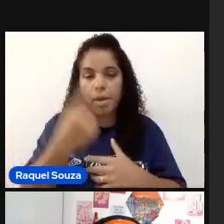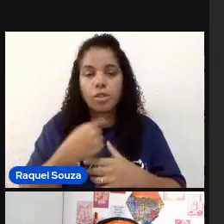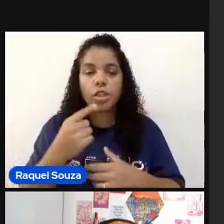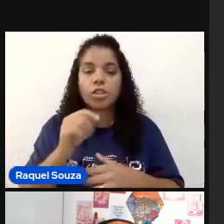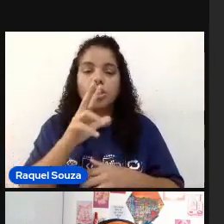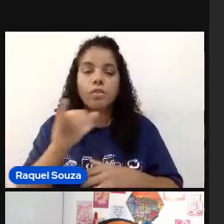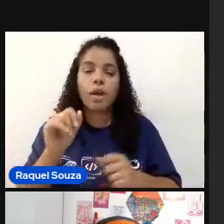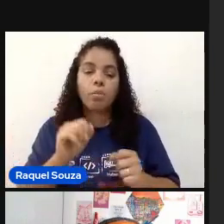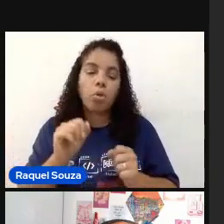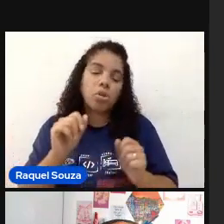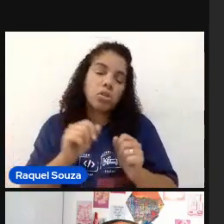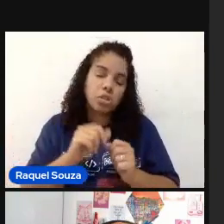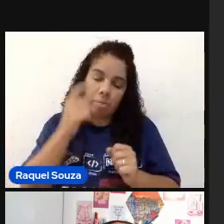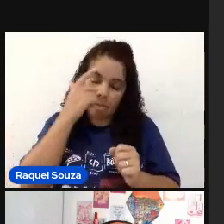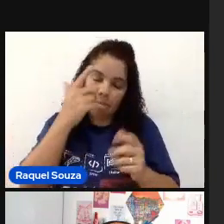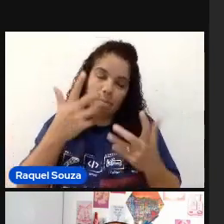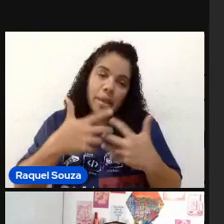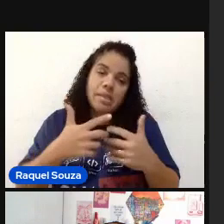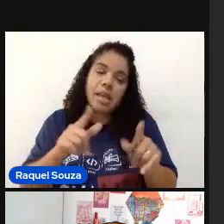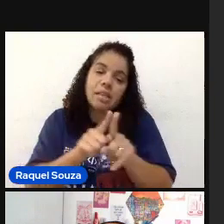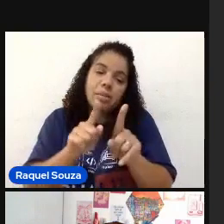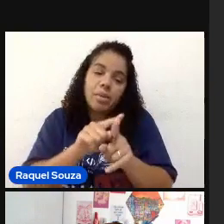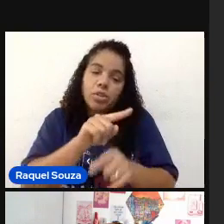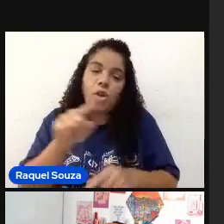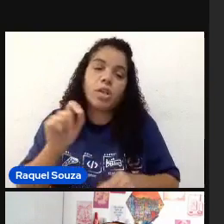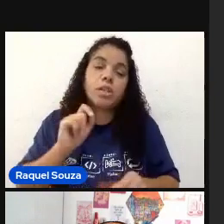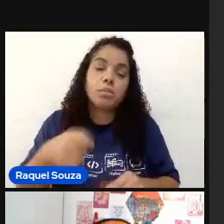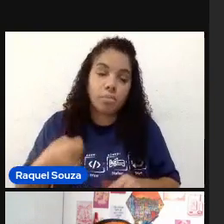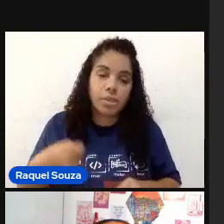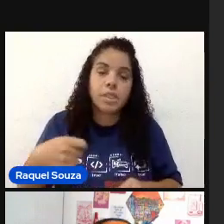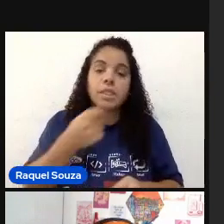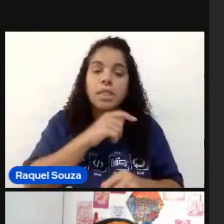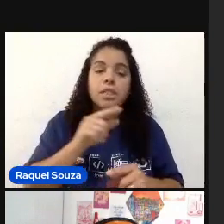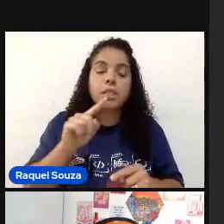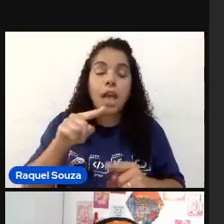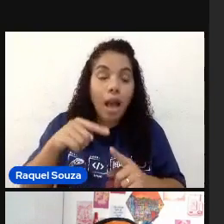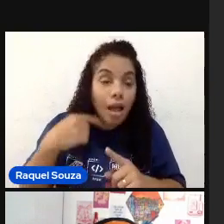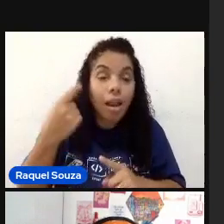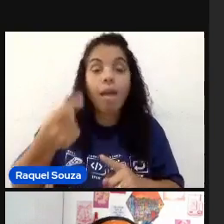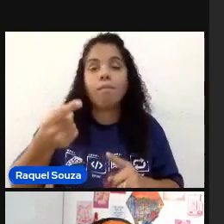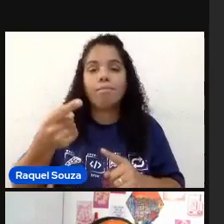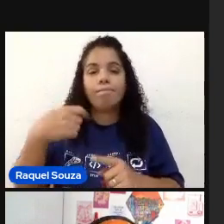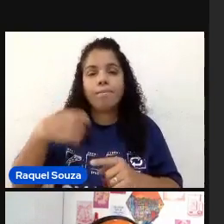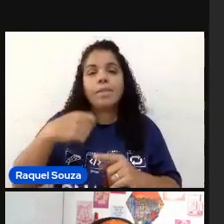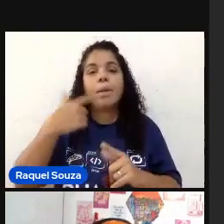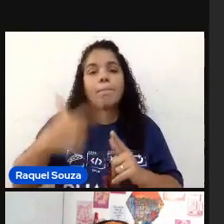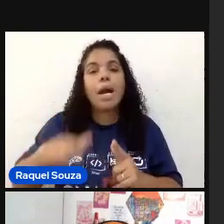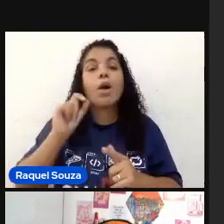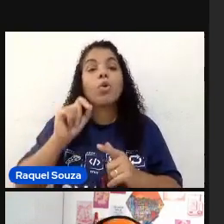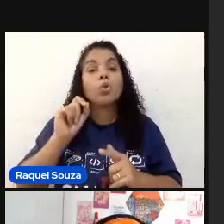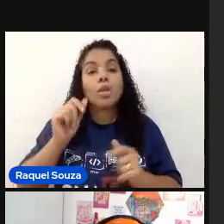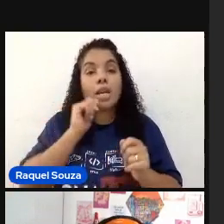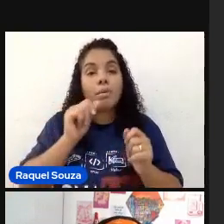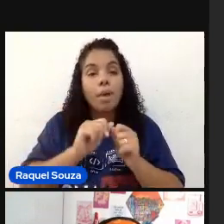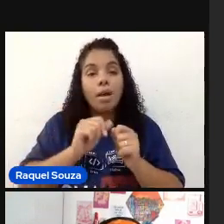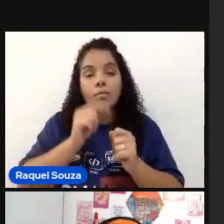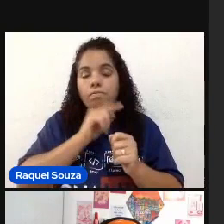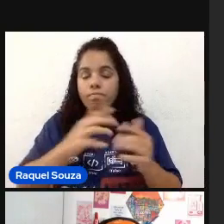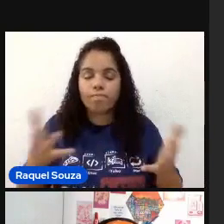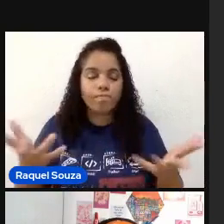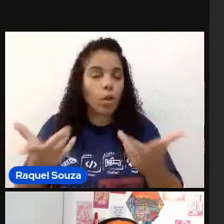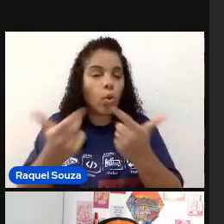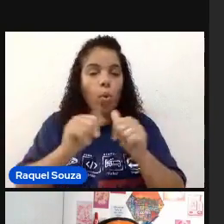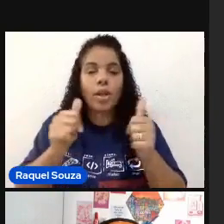pode pensar, e não só isso. A gente precisa também dar um passo além do que mais a gente precisa para trazer qualidade para dentro